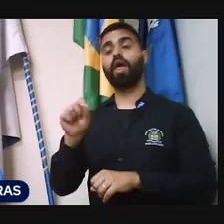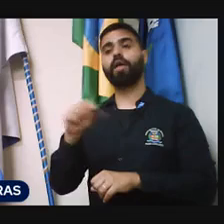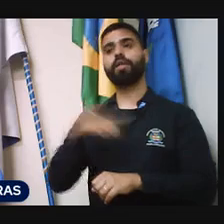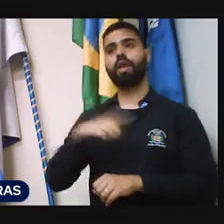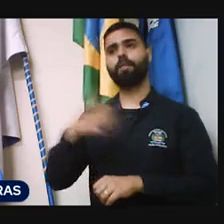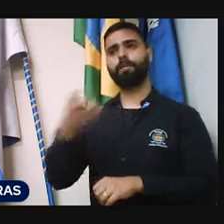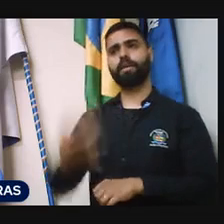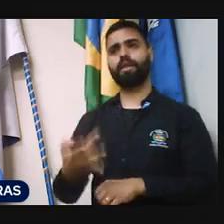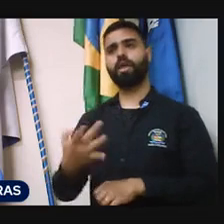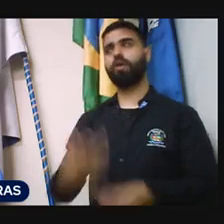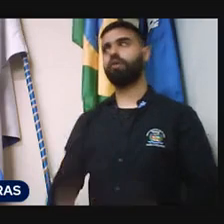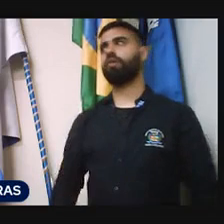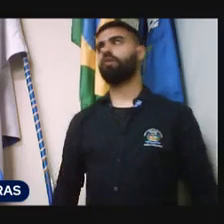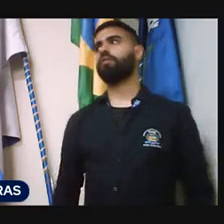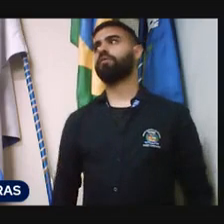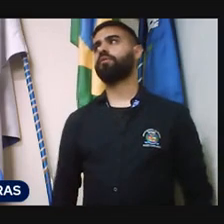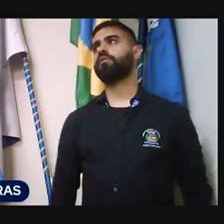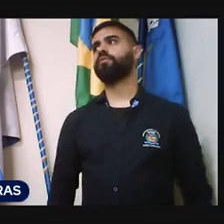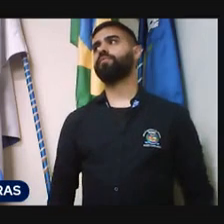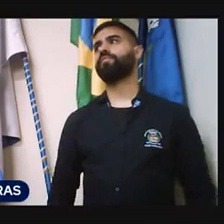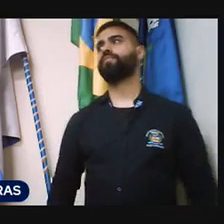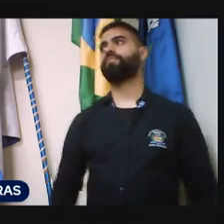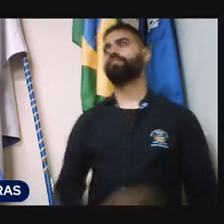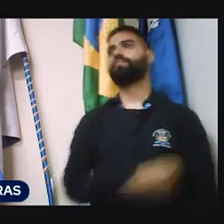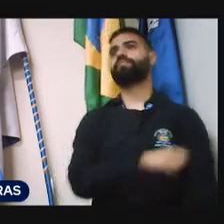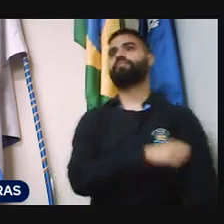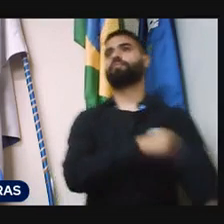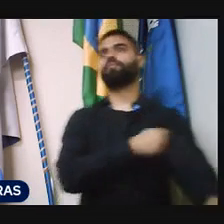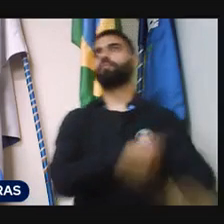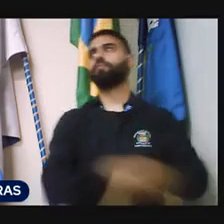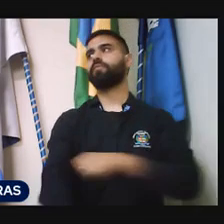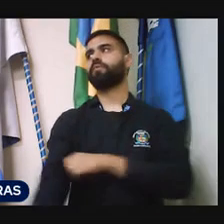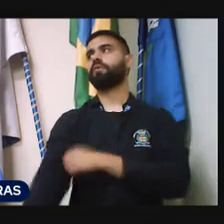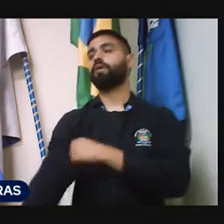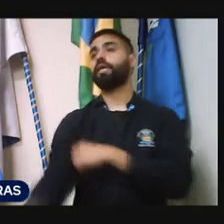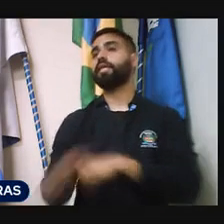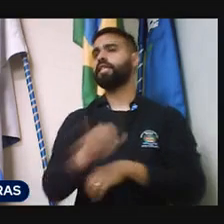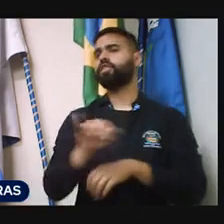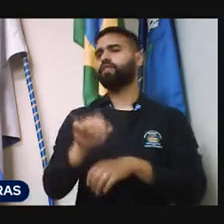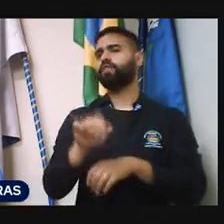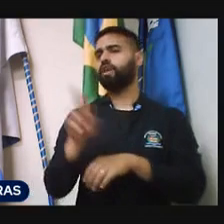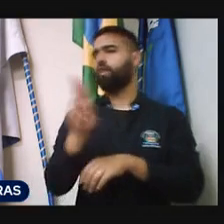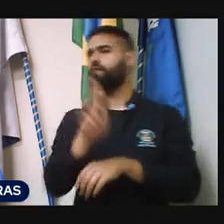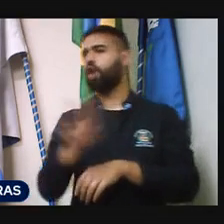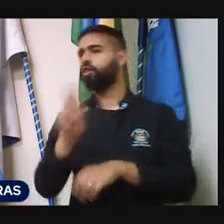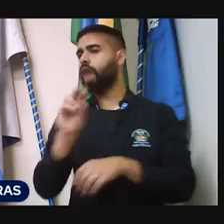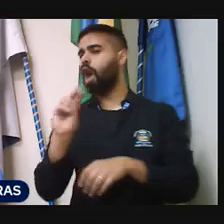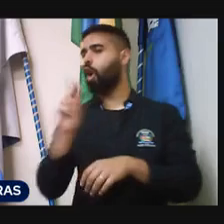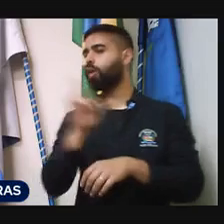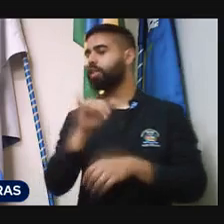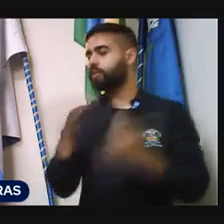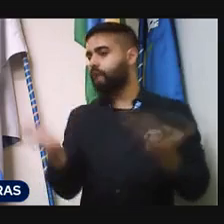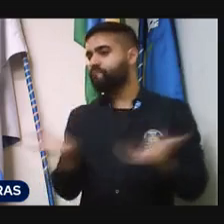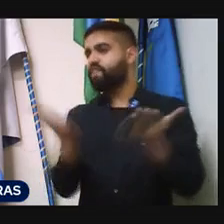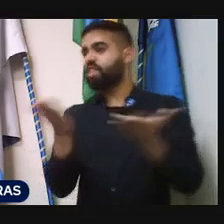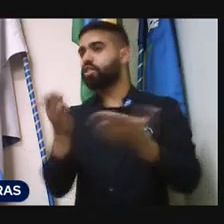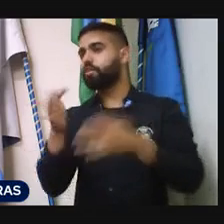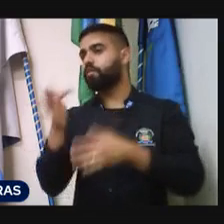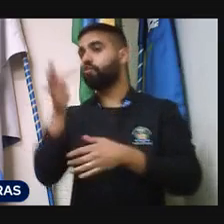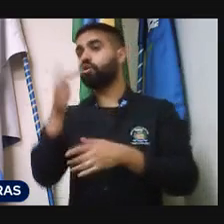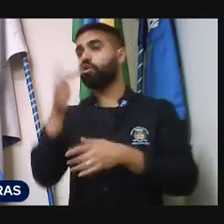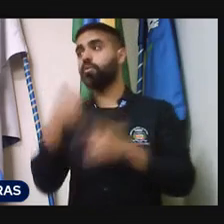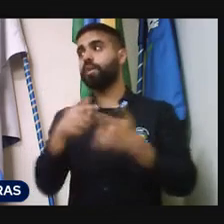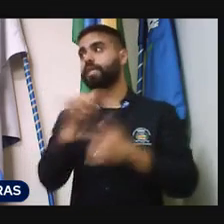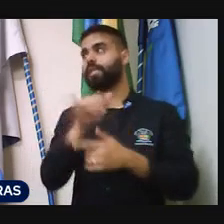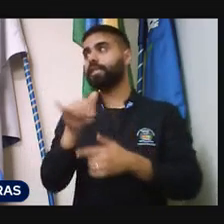que ter uma clareza se é gasto ou se aquele gasto é investimento porque